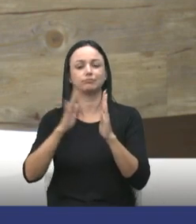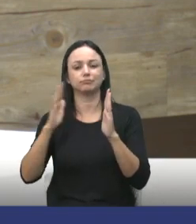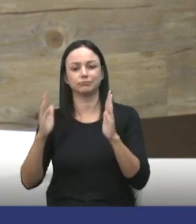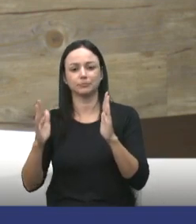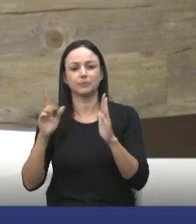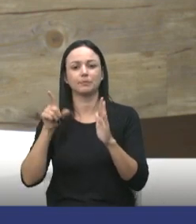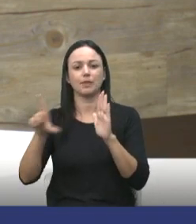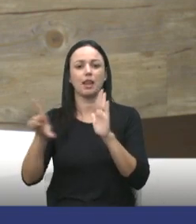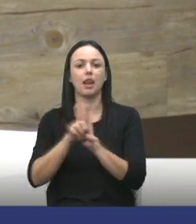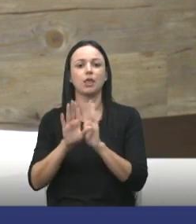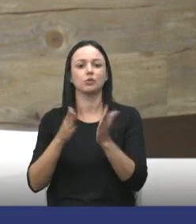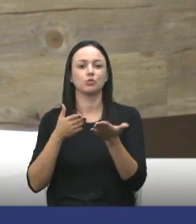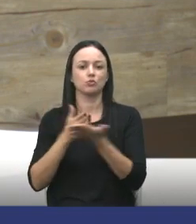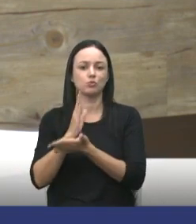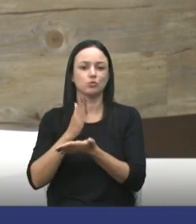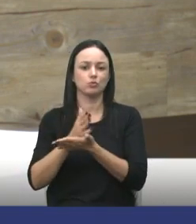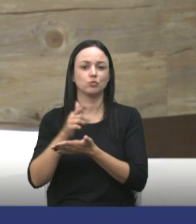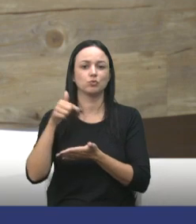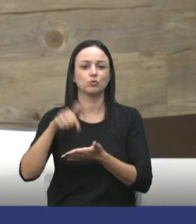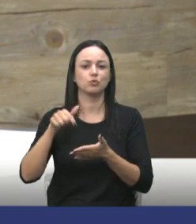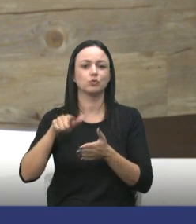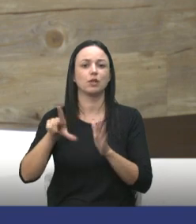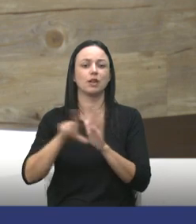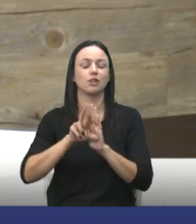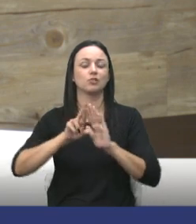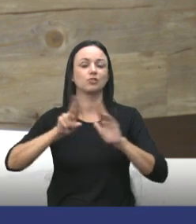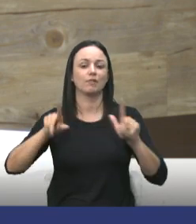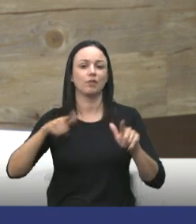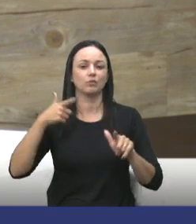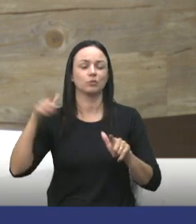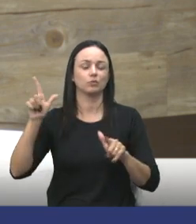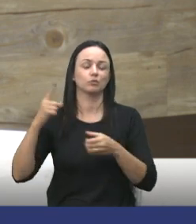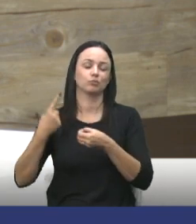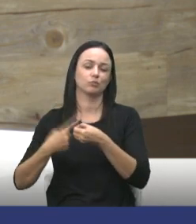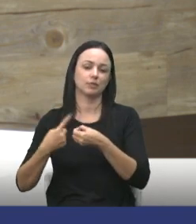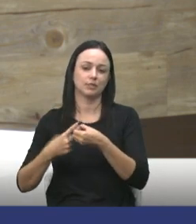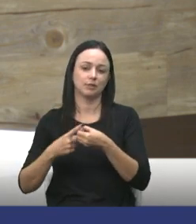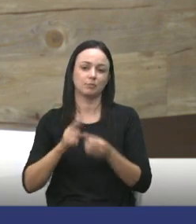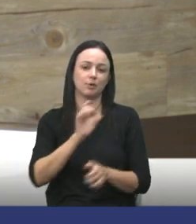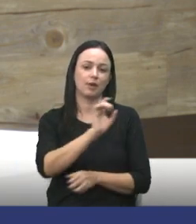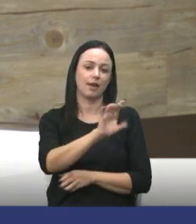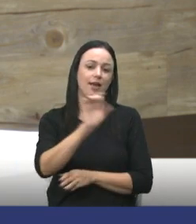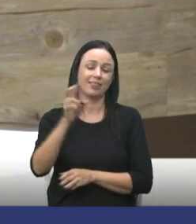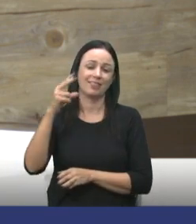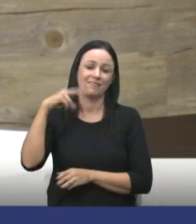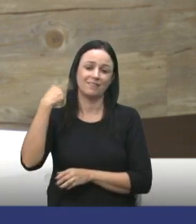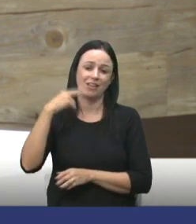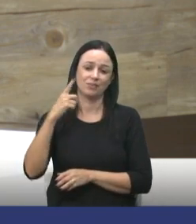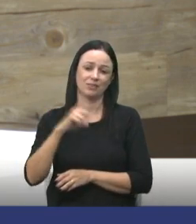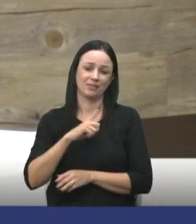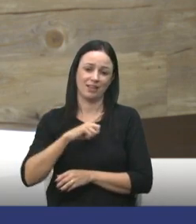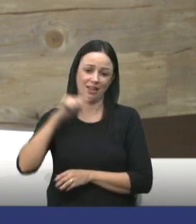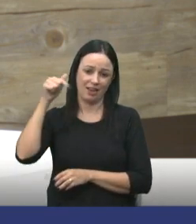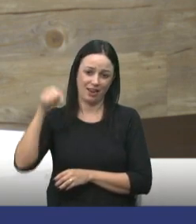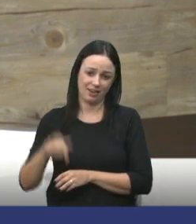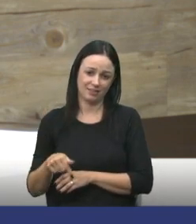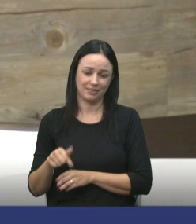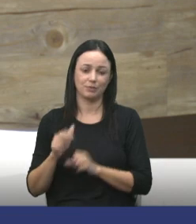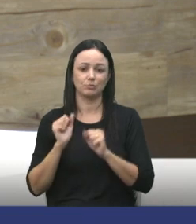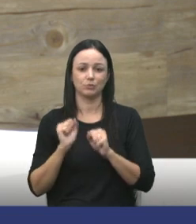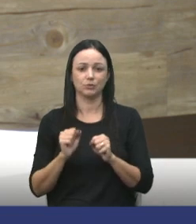Jaú se diferencia de outros municípios por isso, né, cada vereador aqui tem a possibilidade